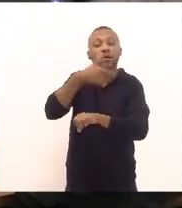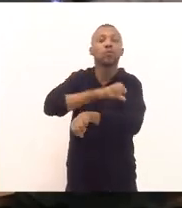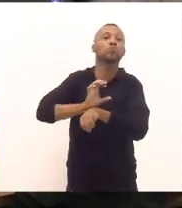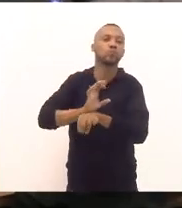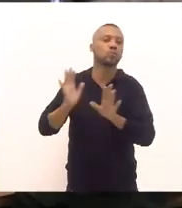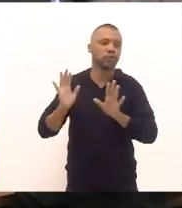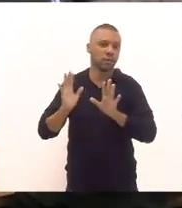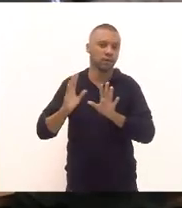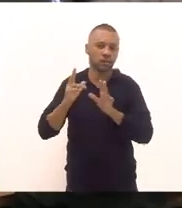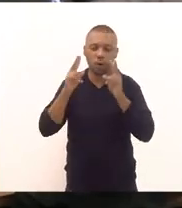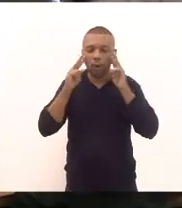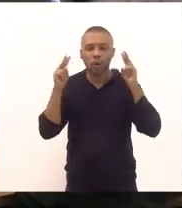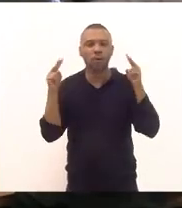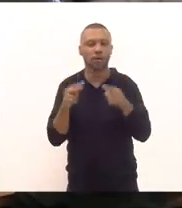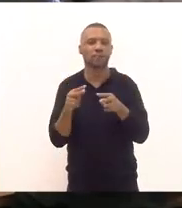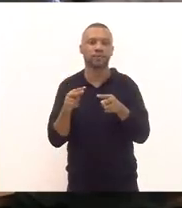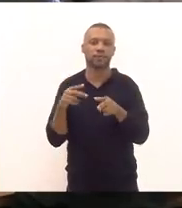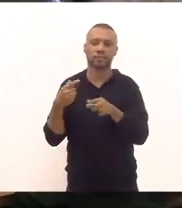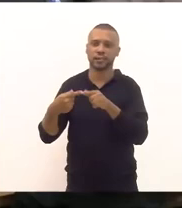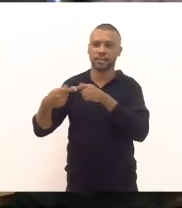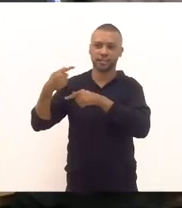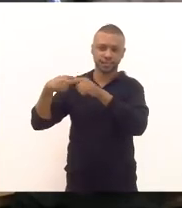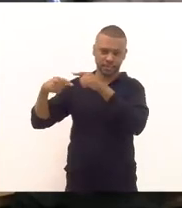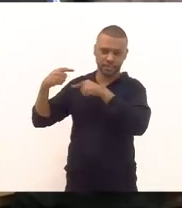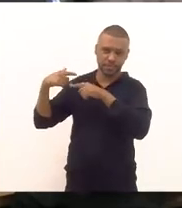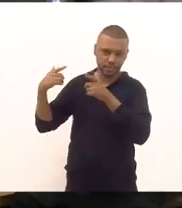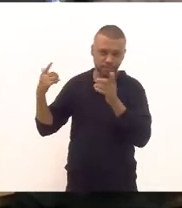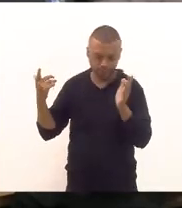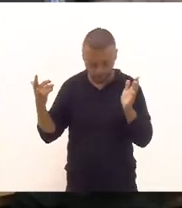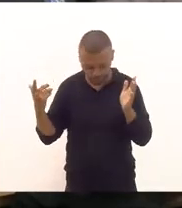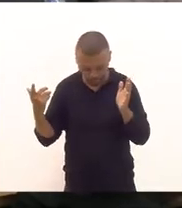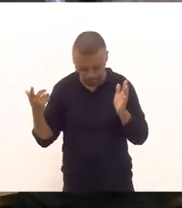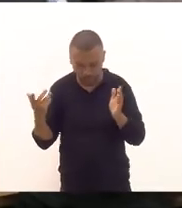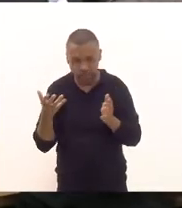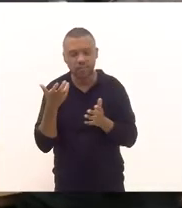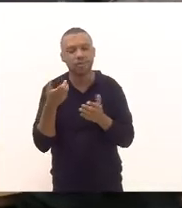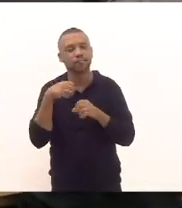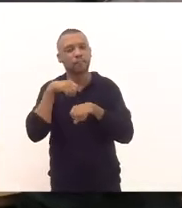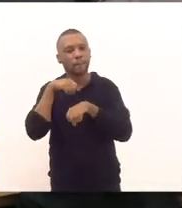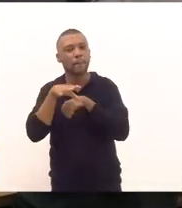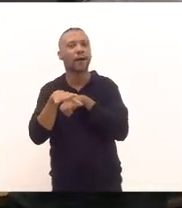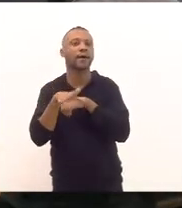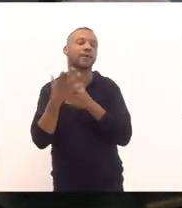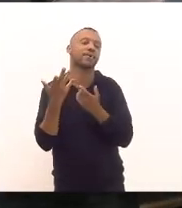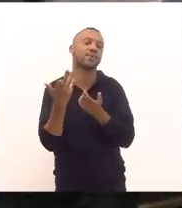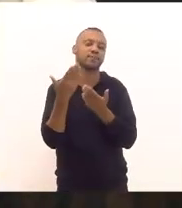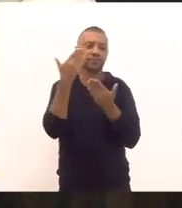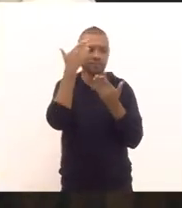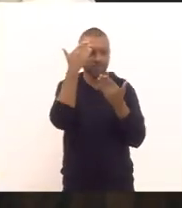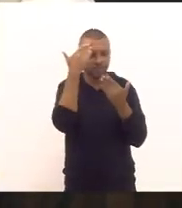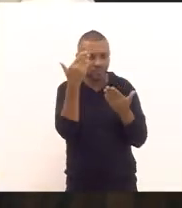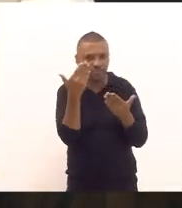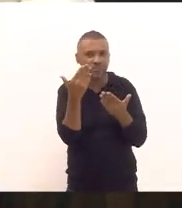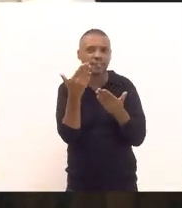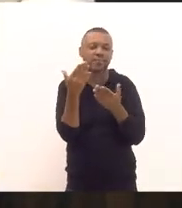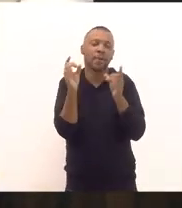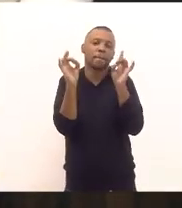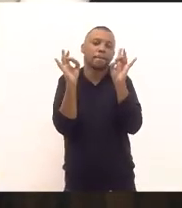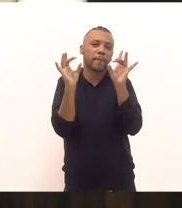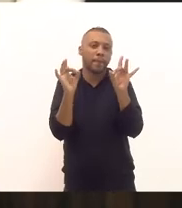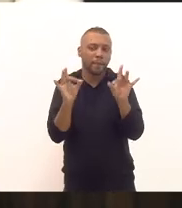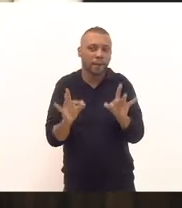o reconhecimento da nossa ancestralidade então quero deixar aqui o meu agradecimento especial